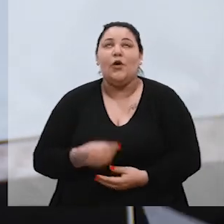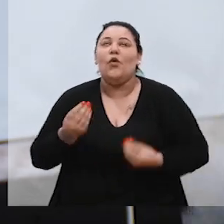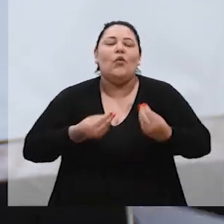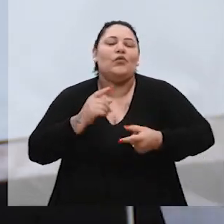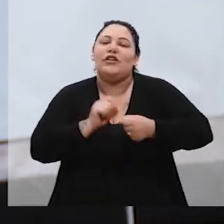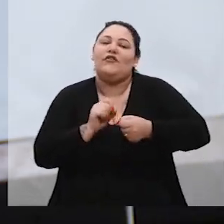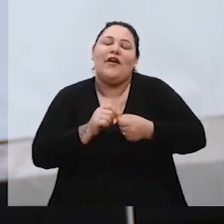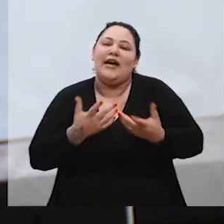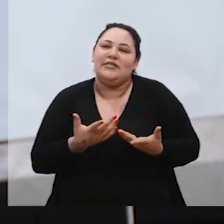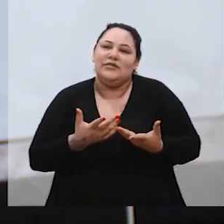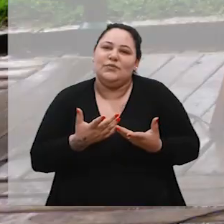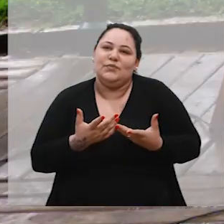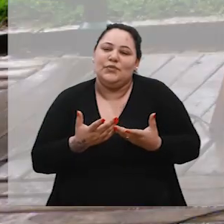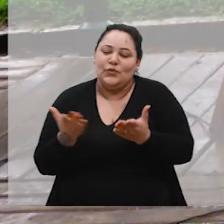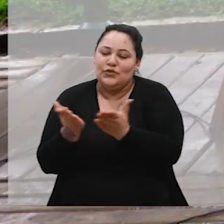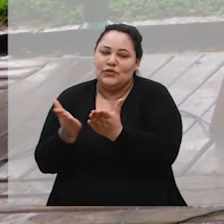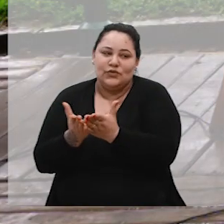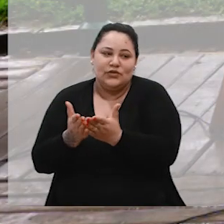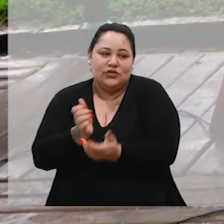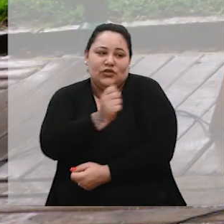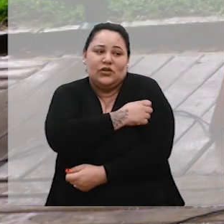estudante se aproximar dele?